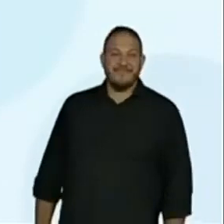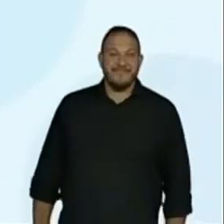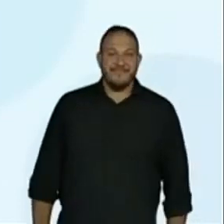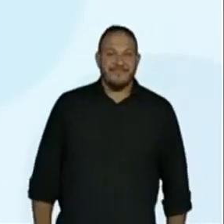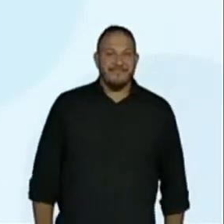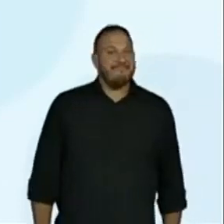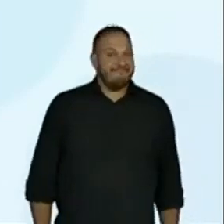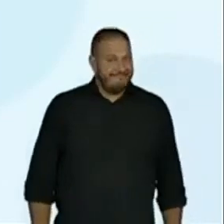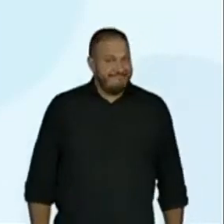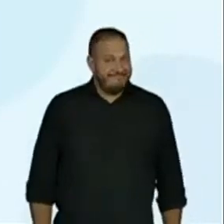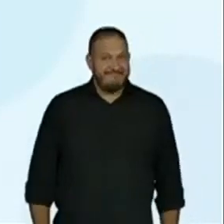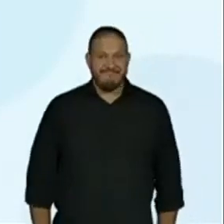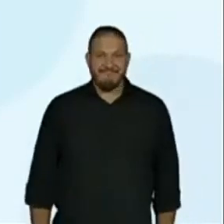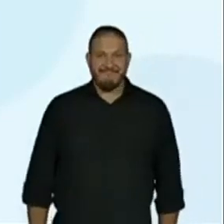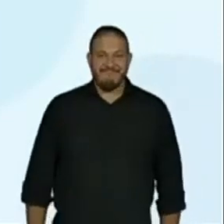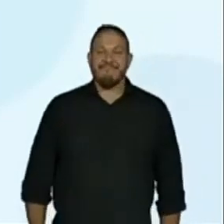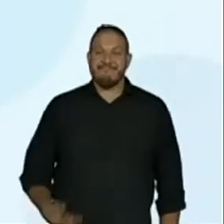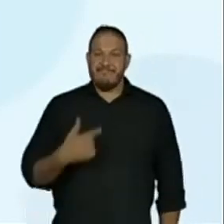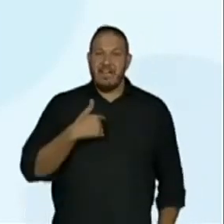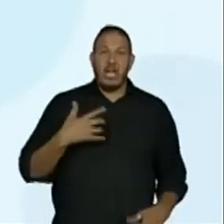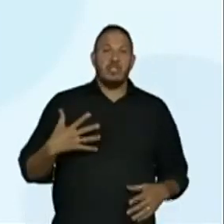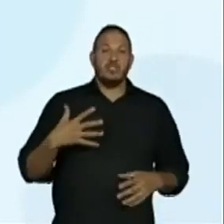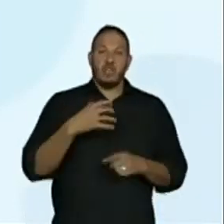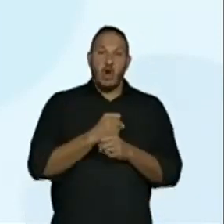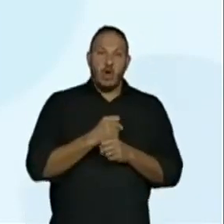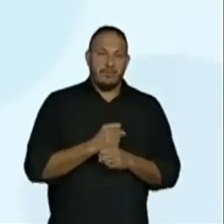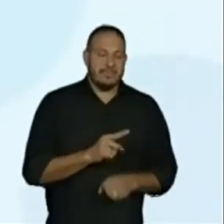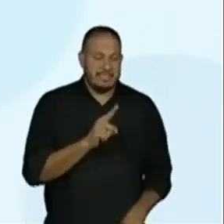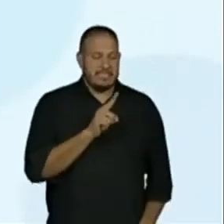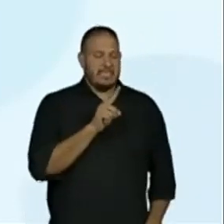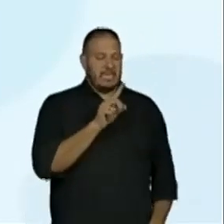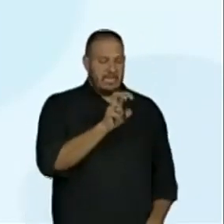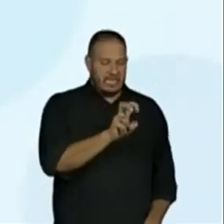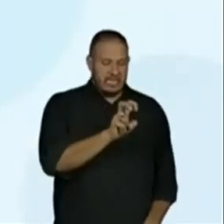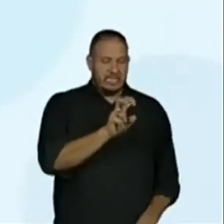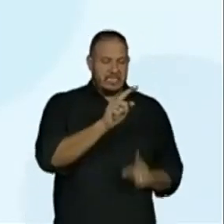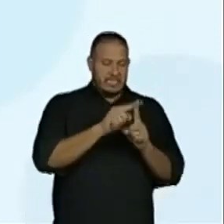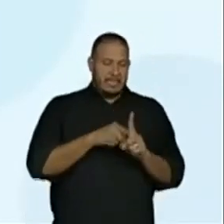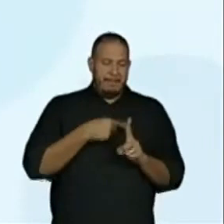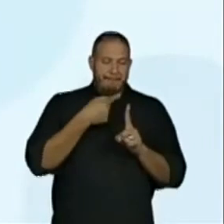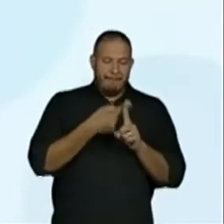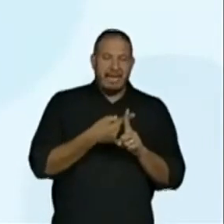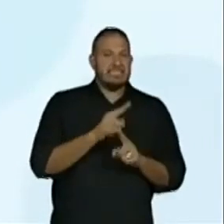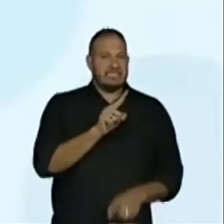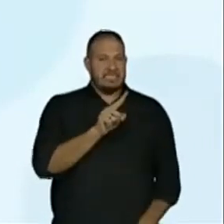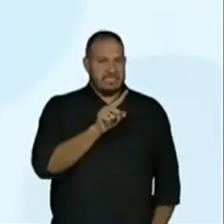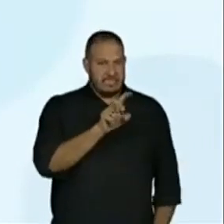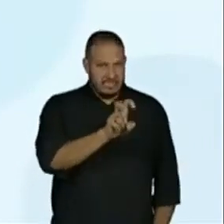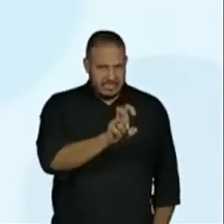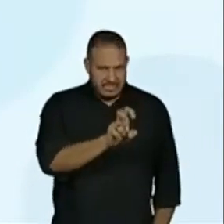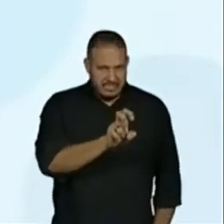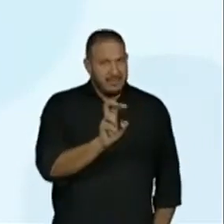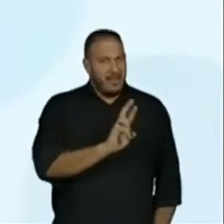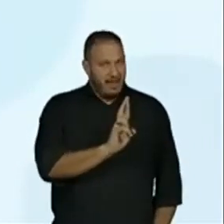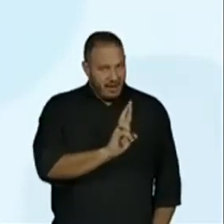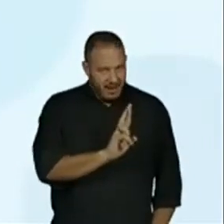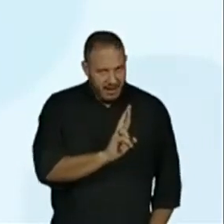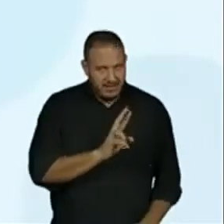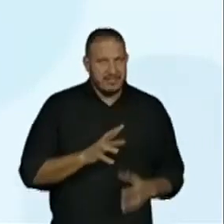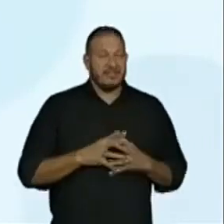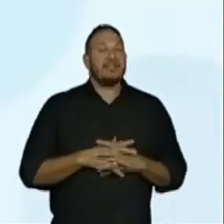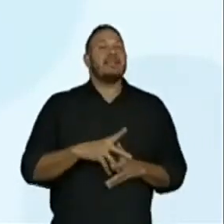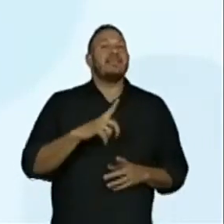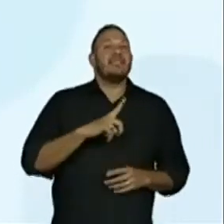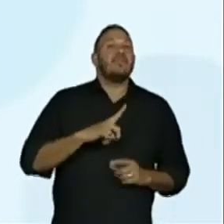E então, eu somo o 15 mais o 15. Então, tenho